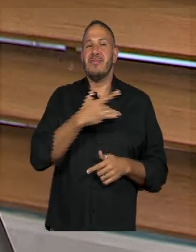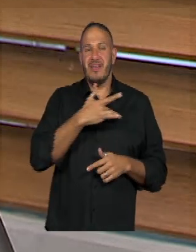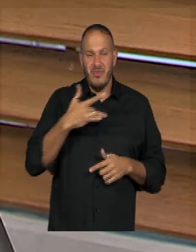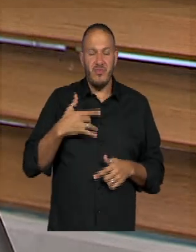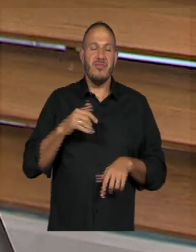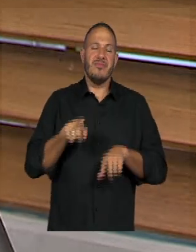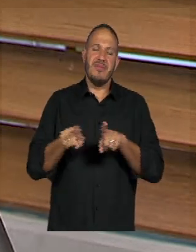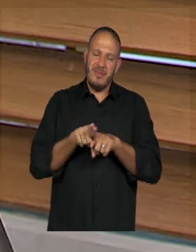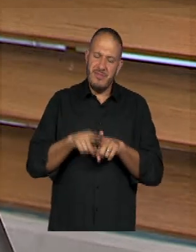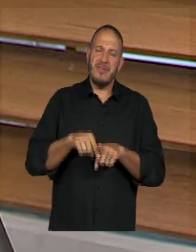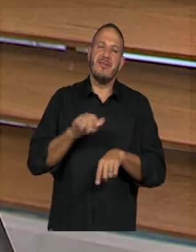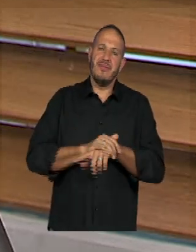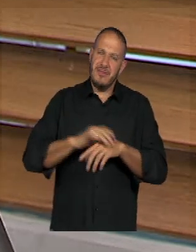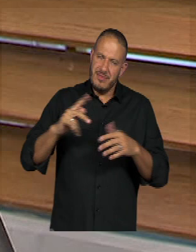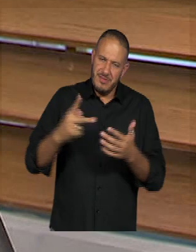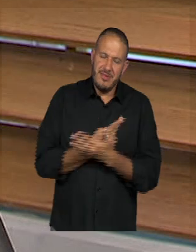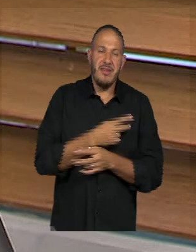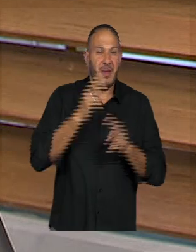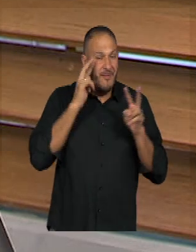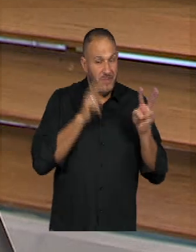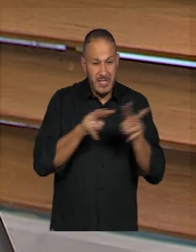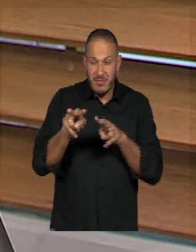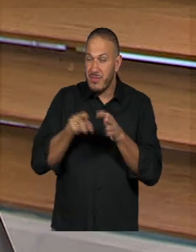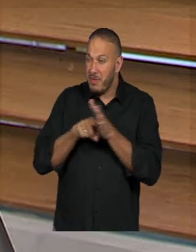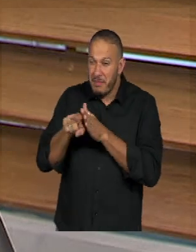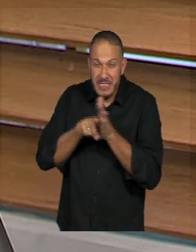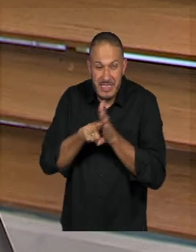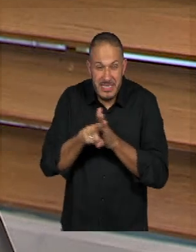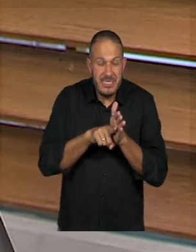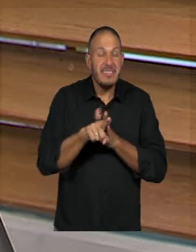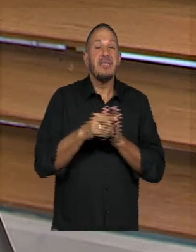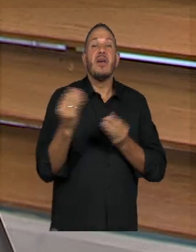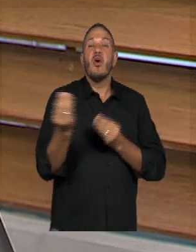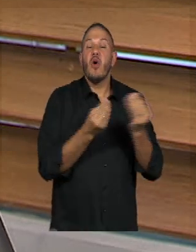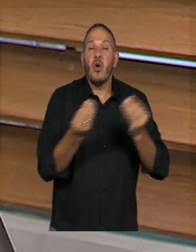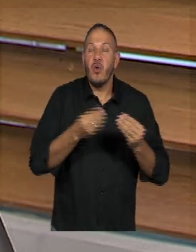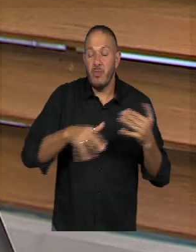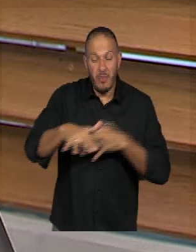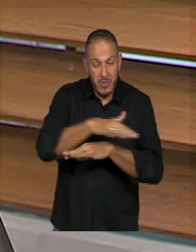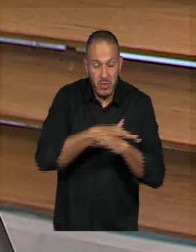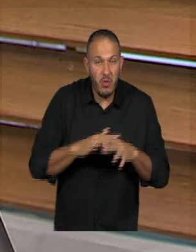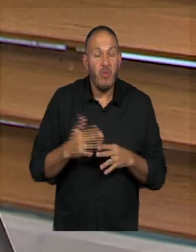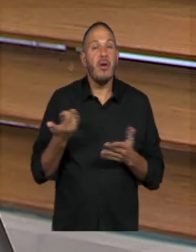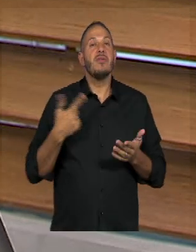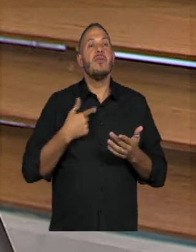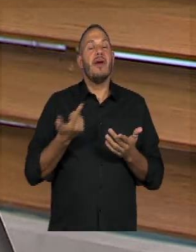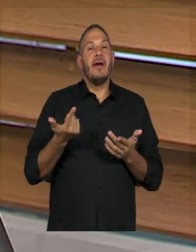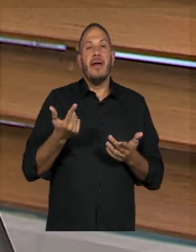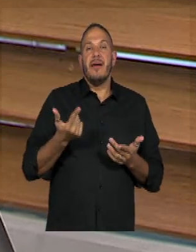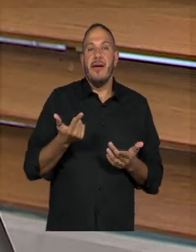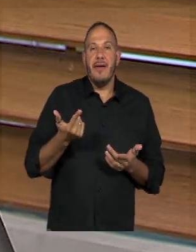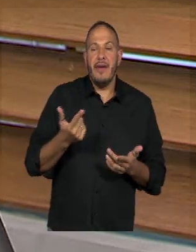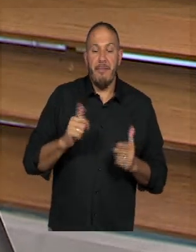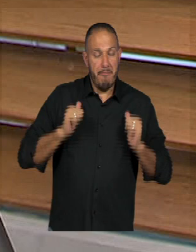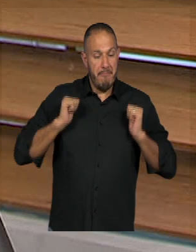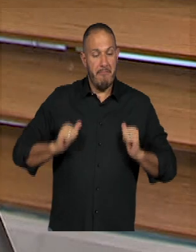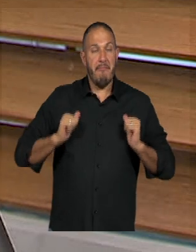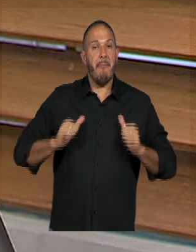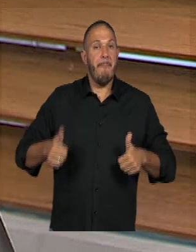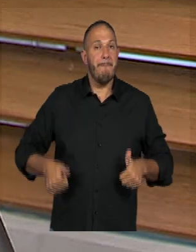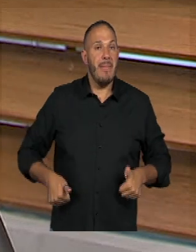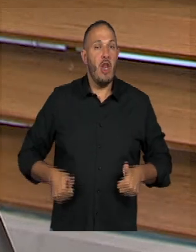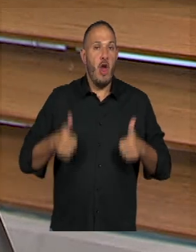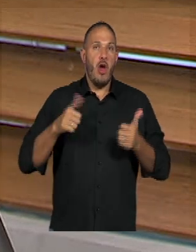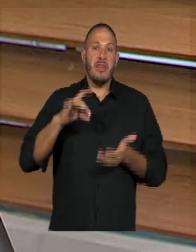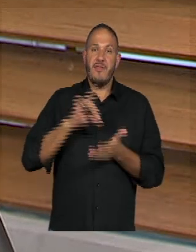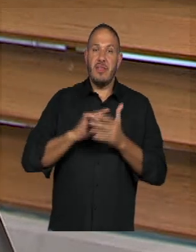acidente, observatório. Fizemos uma pesquisa com o observatório, qual era o melhor tipo de mochila, que na verdade não é